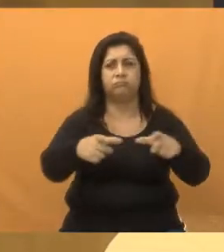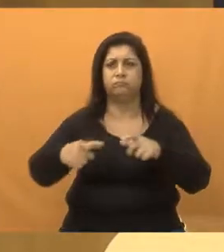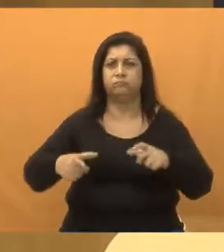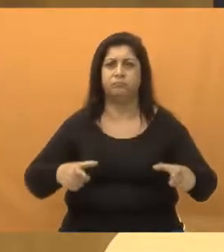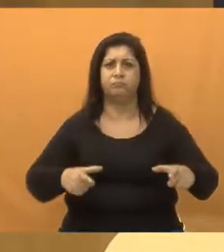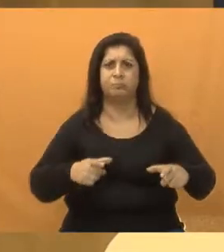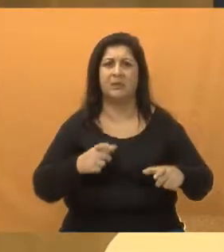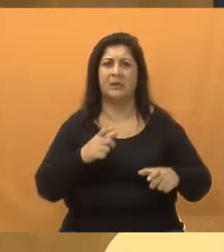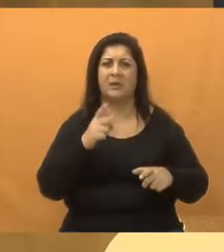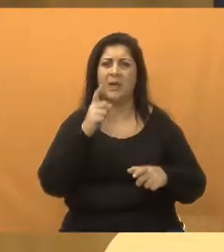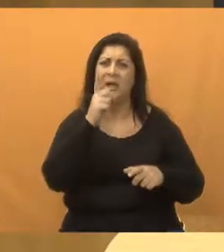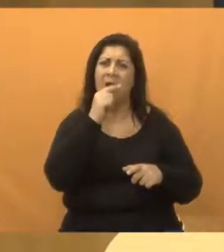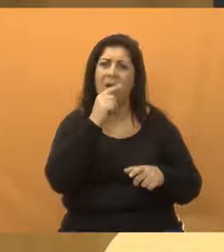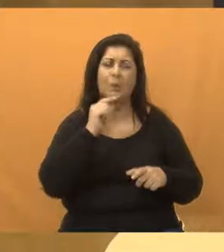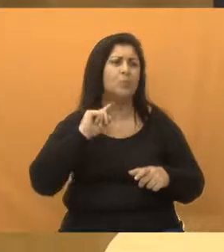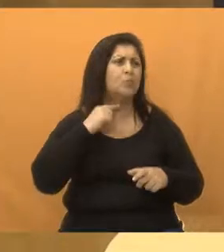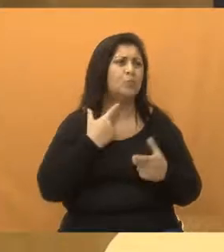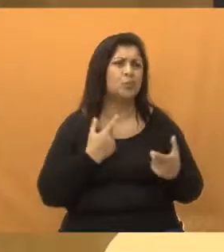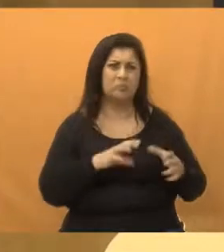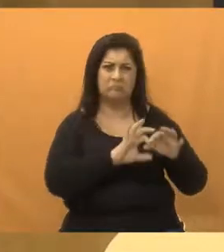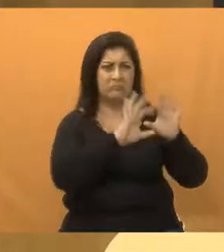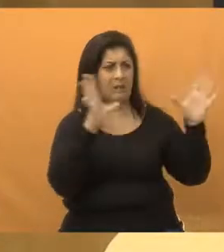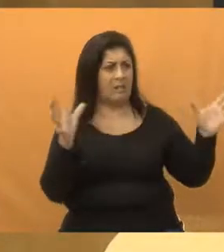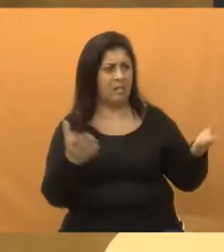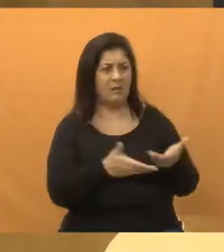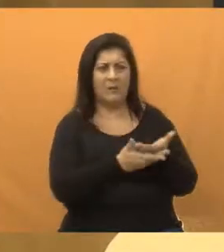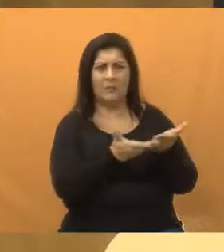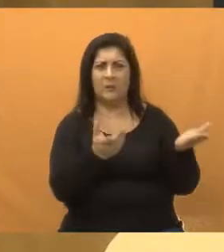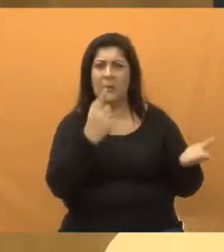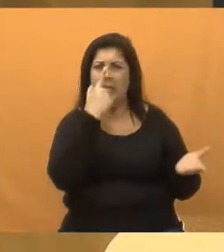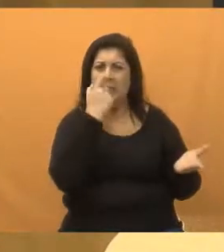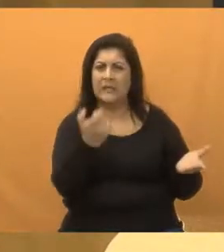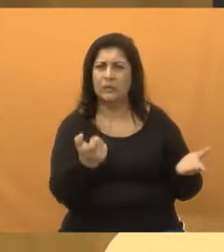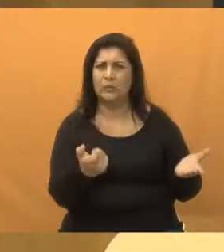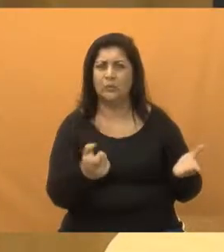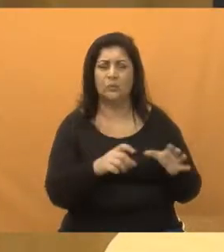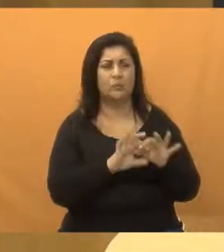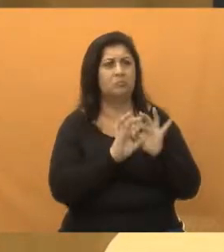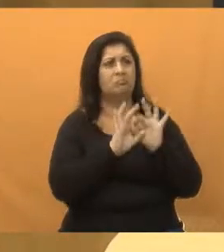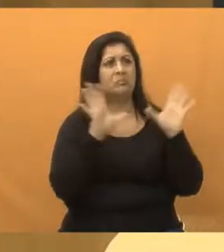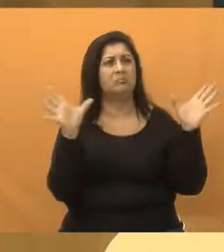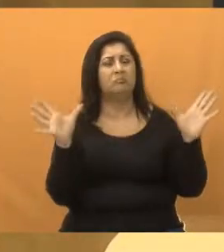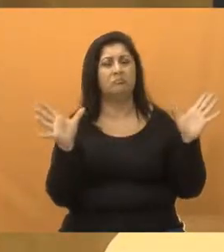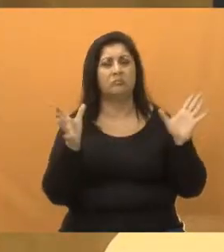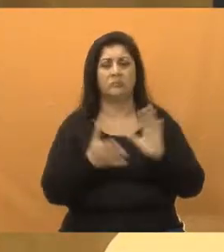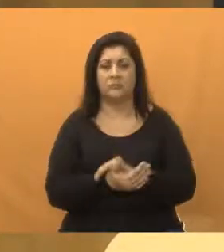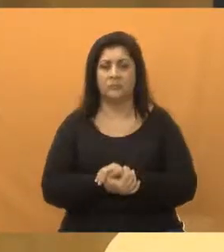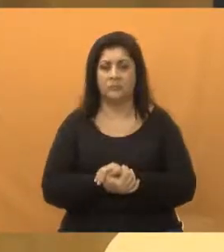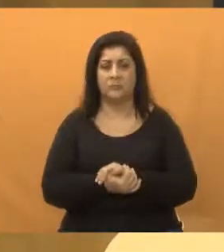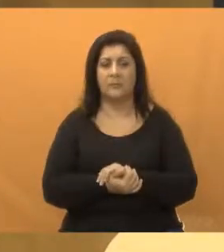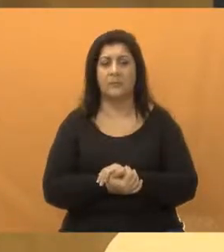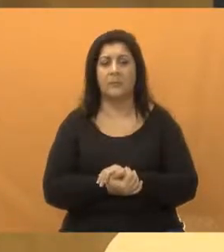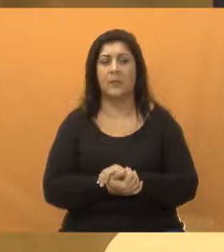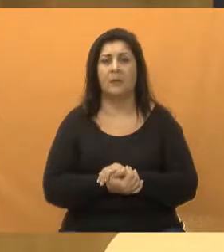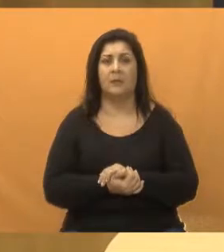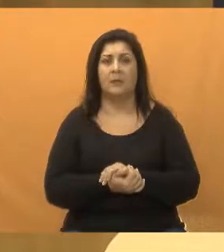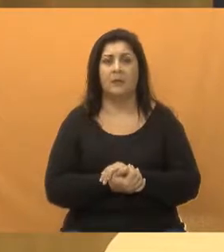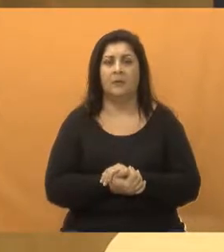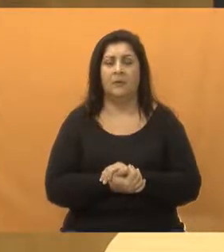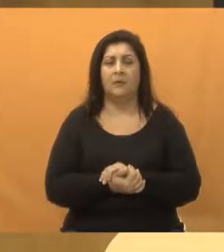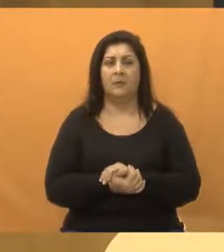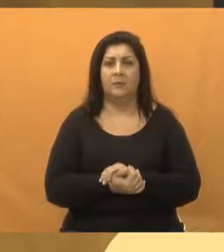da cidade, de setores da cidade, com o esgoto, céu aberto.